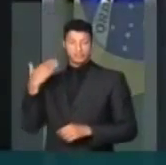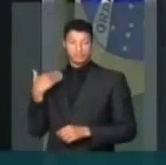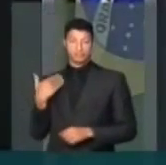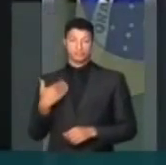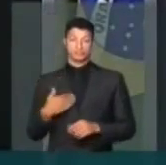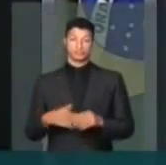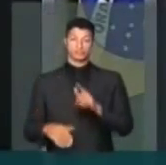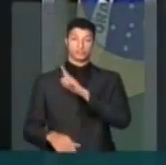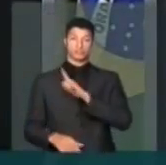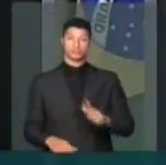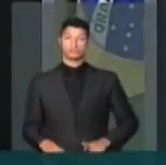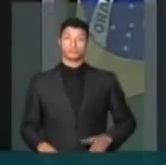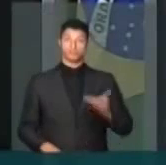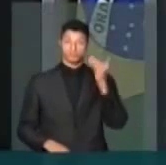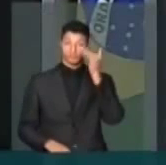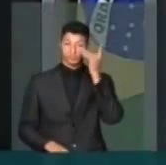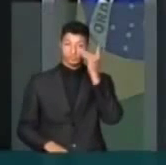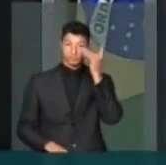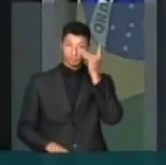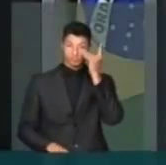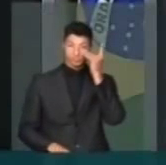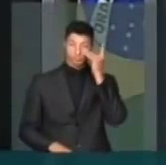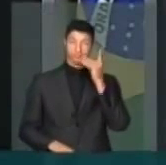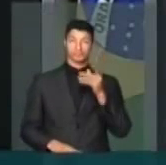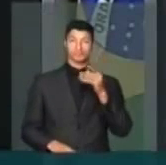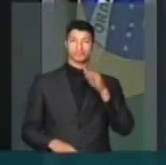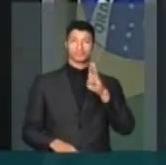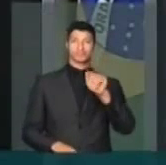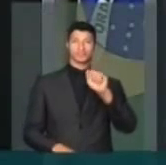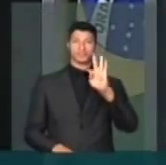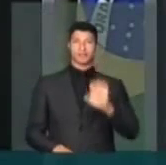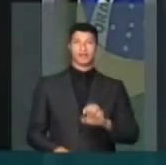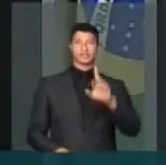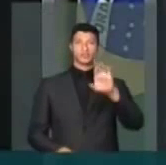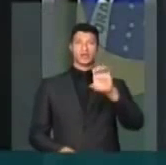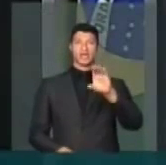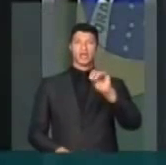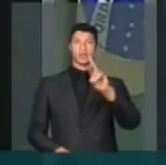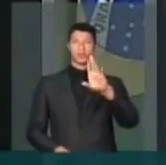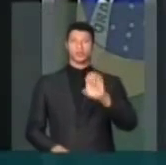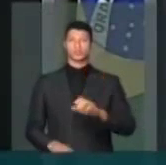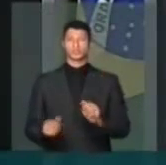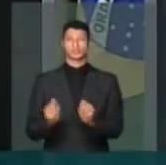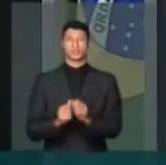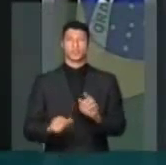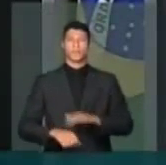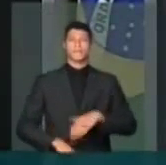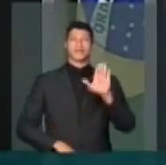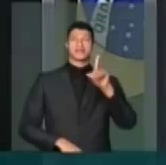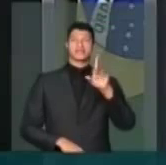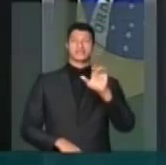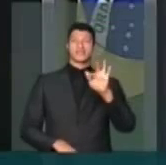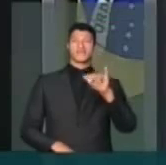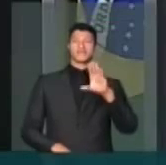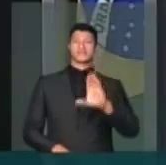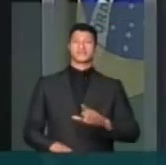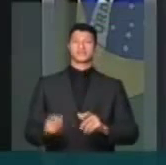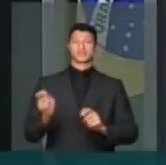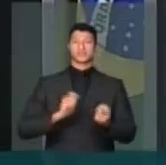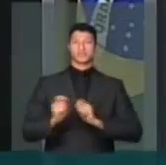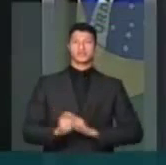atrás, o governo Dilma bate o recorde com maior déficit